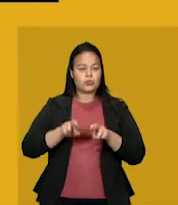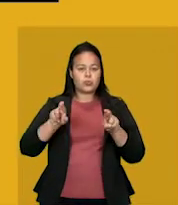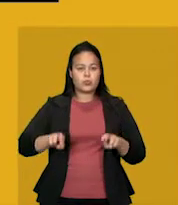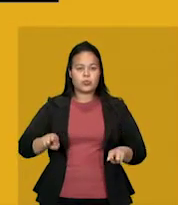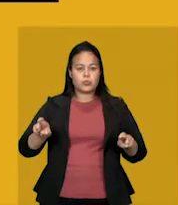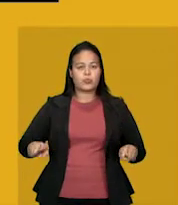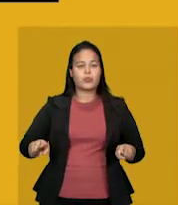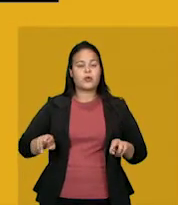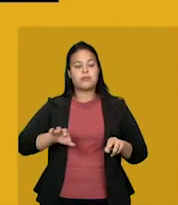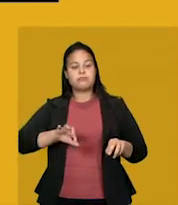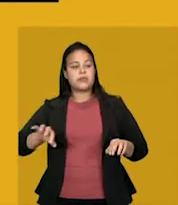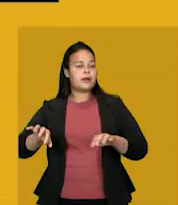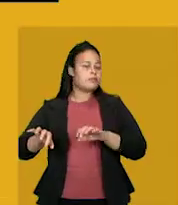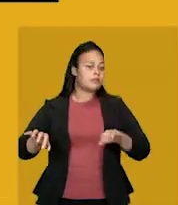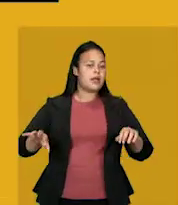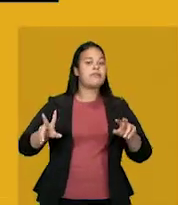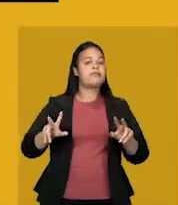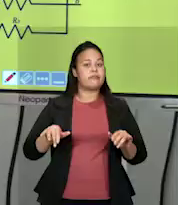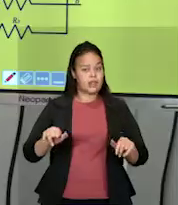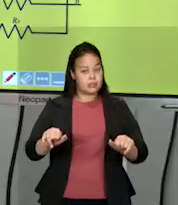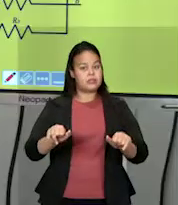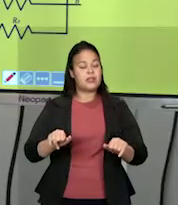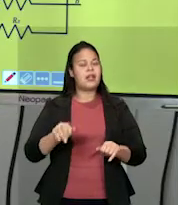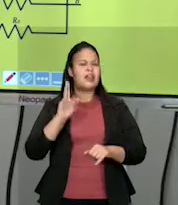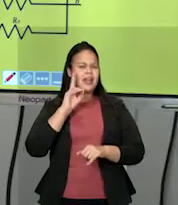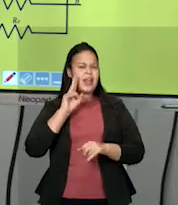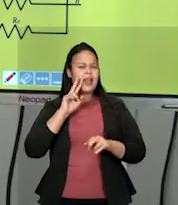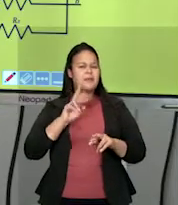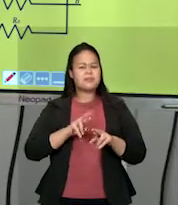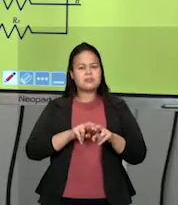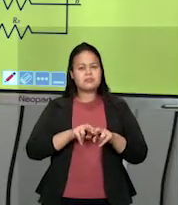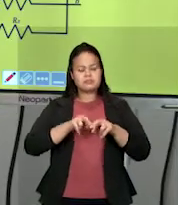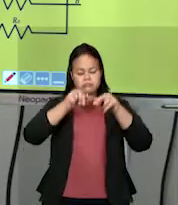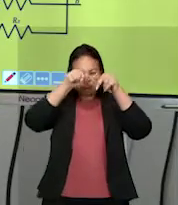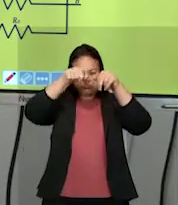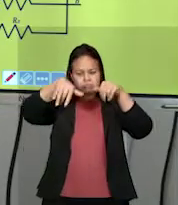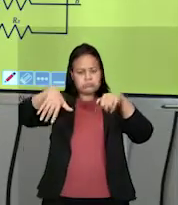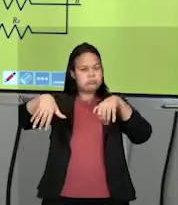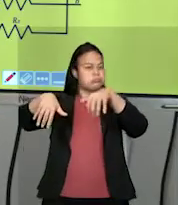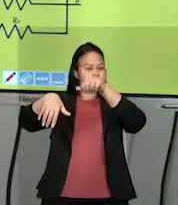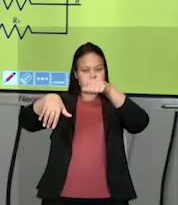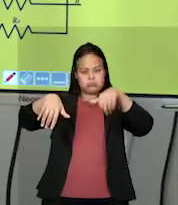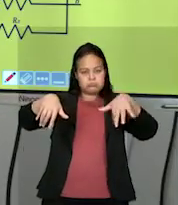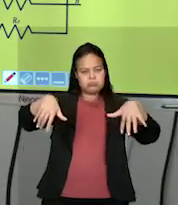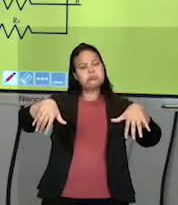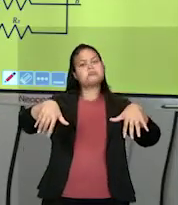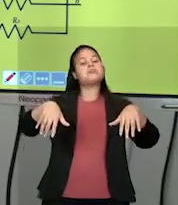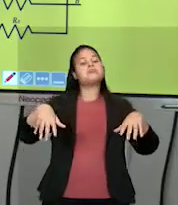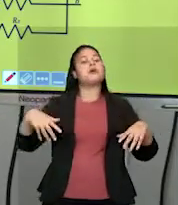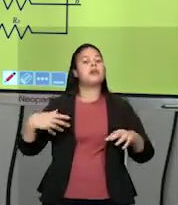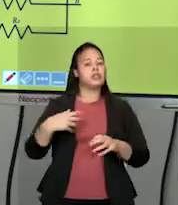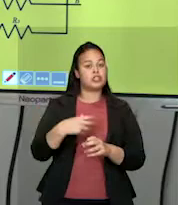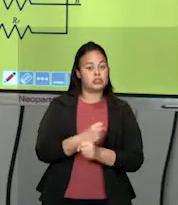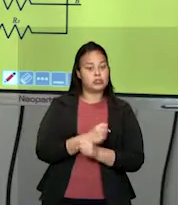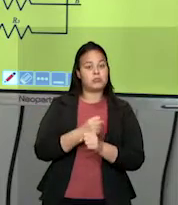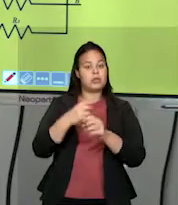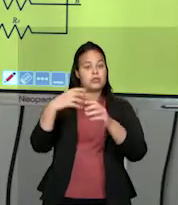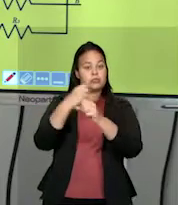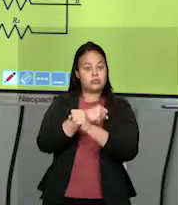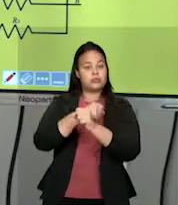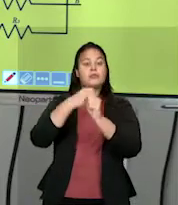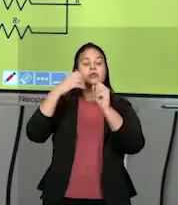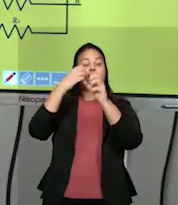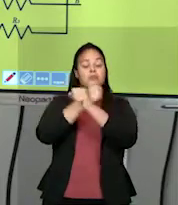se dividir. Lembra daquele circuito ramificado? Então, a soma das correntes